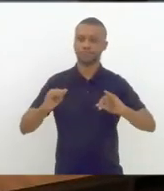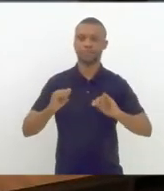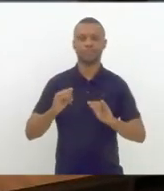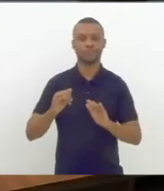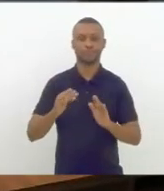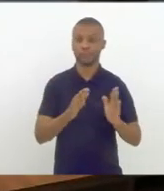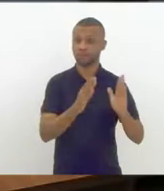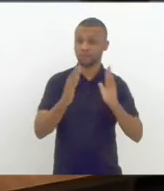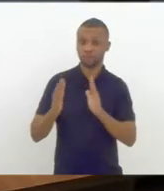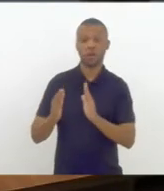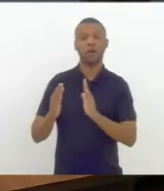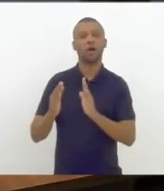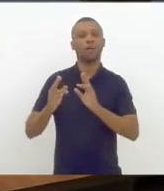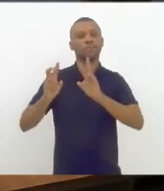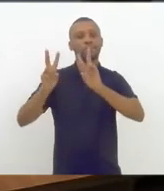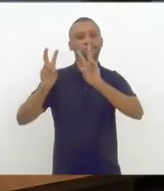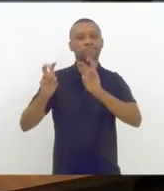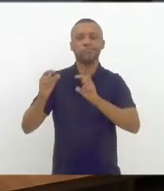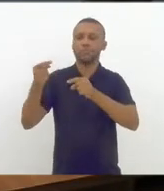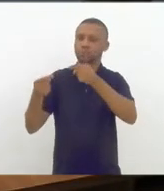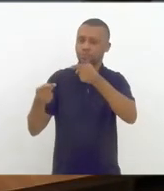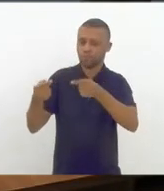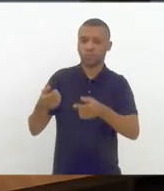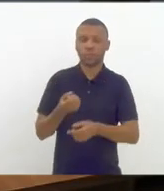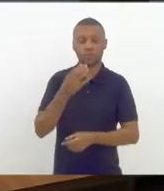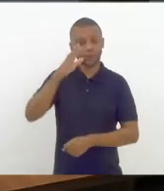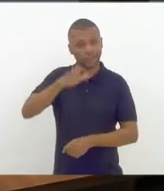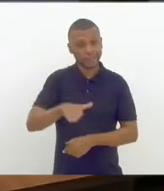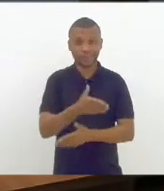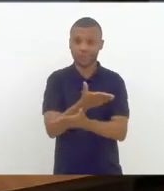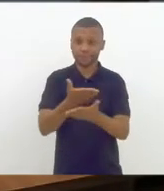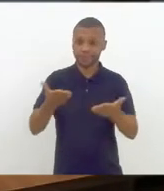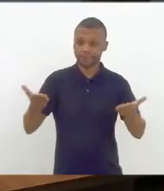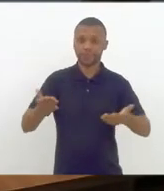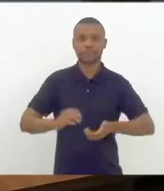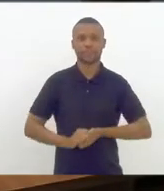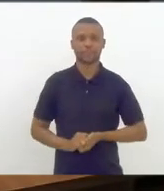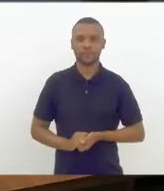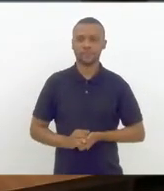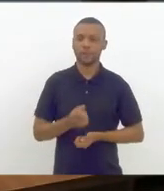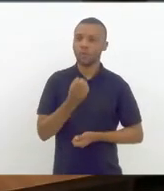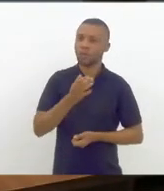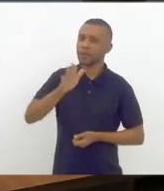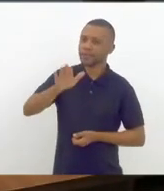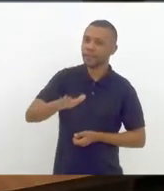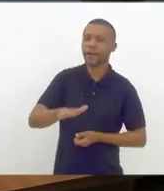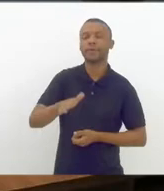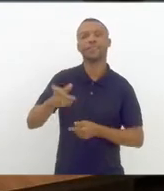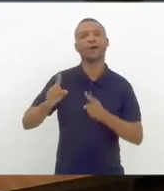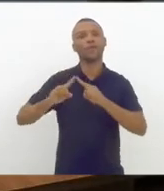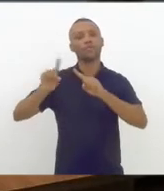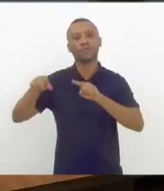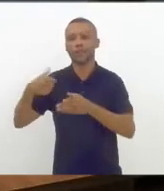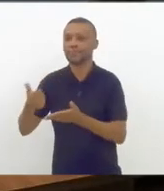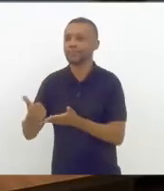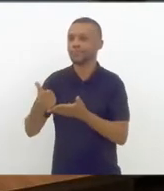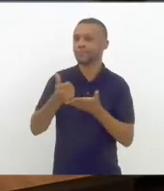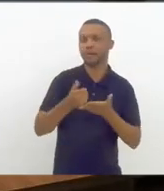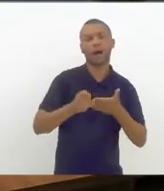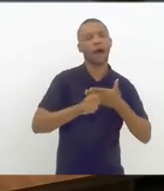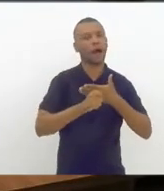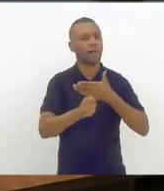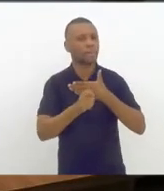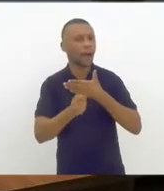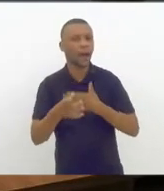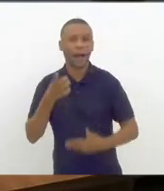Passa-se a ordem do dia. Boa tarde a todas e todos. Boa tarde às assessoras e assessores, imprensa,